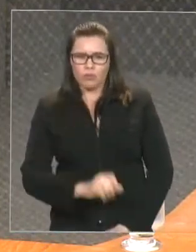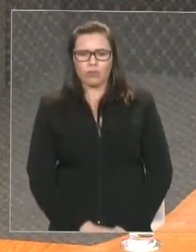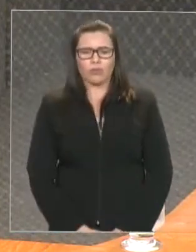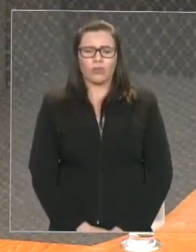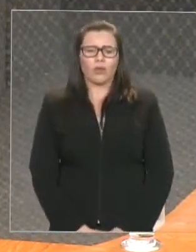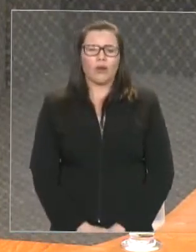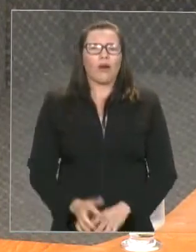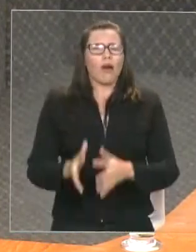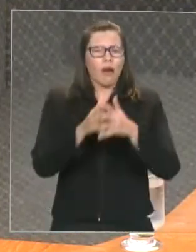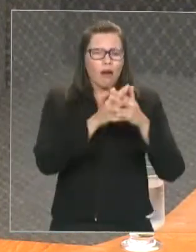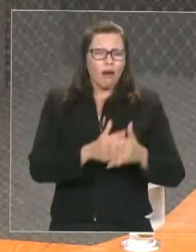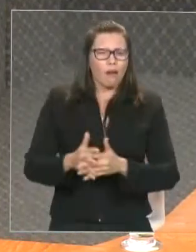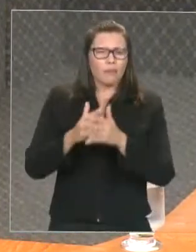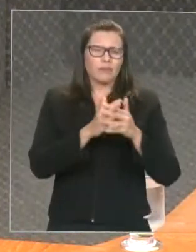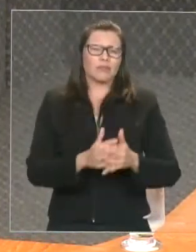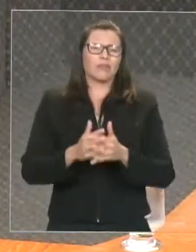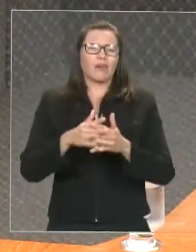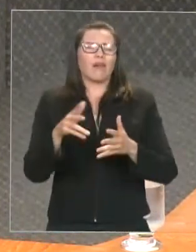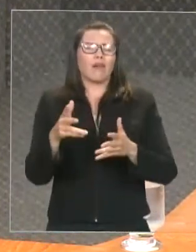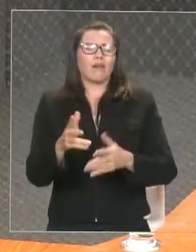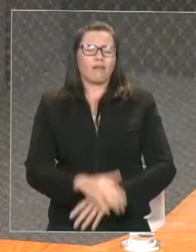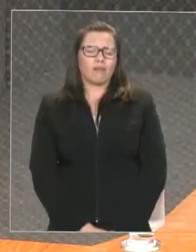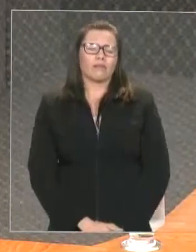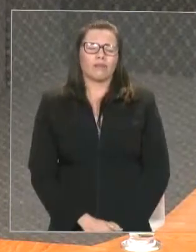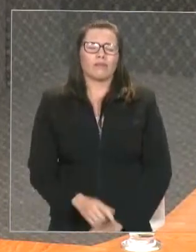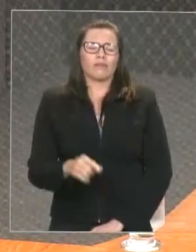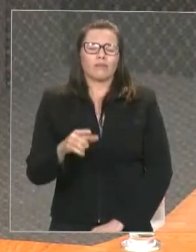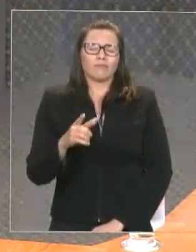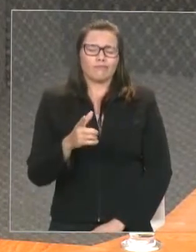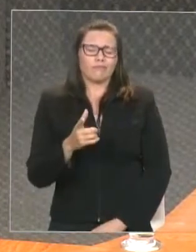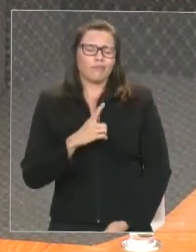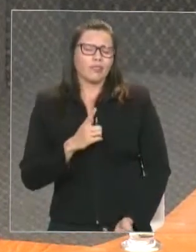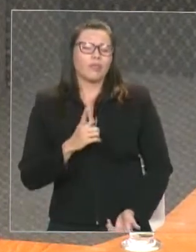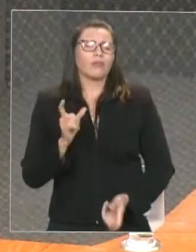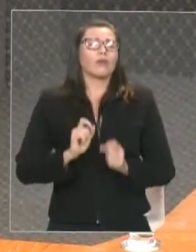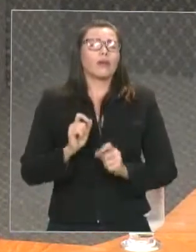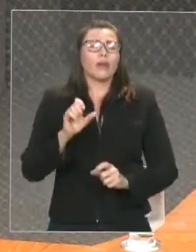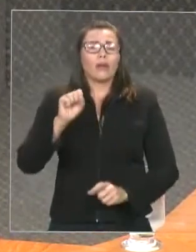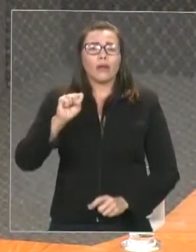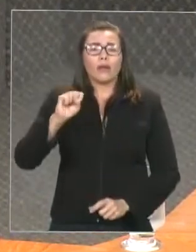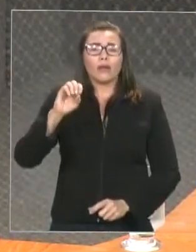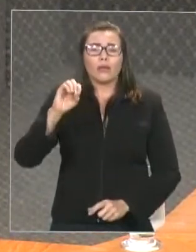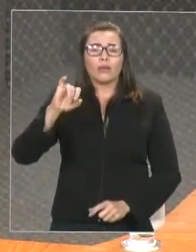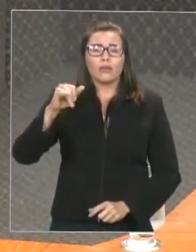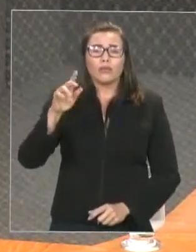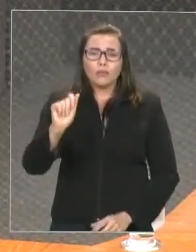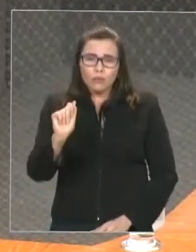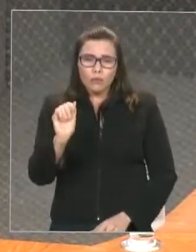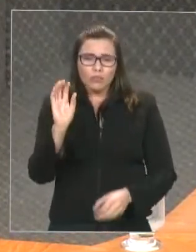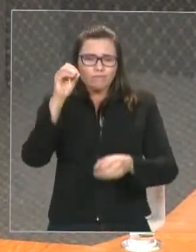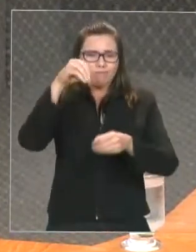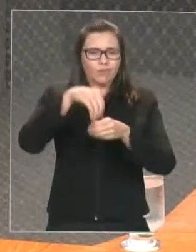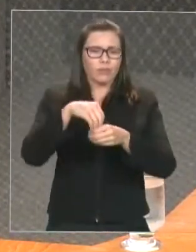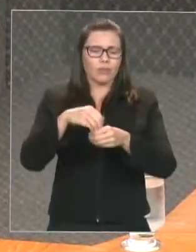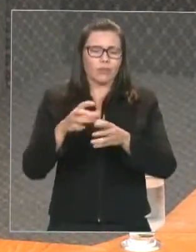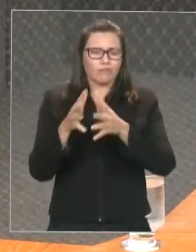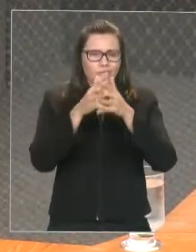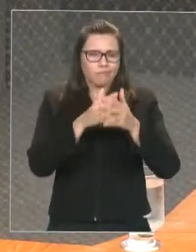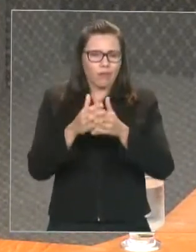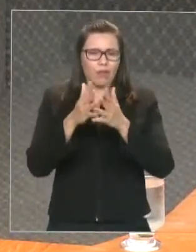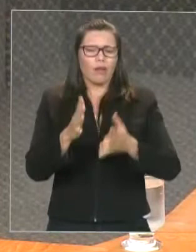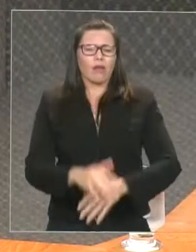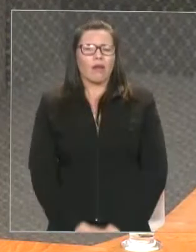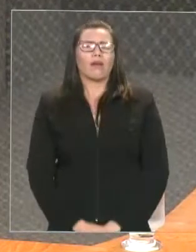região sul e tocantina do estado, em todo o Maranhão, com certeza, que ali escoa a maior parte da produção, vai passar por esta